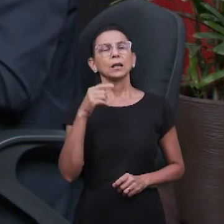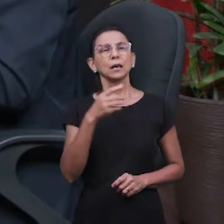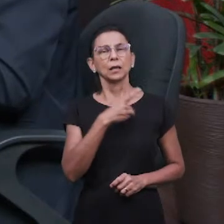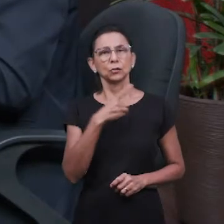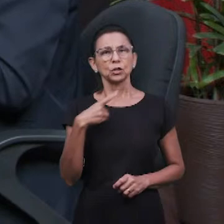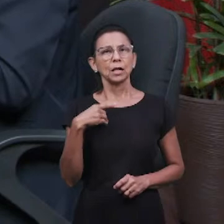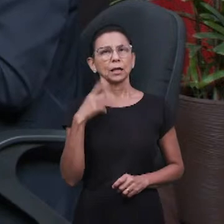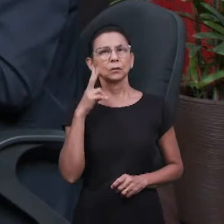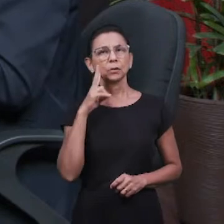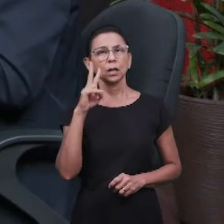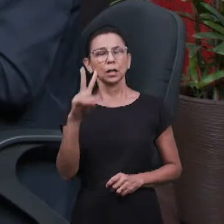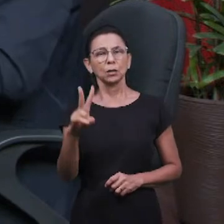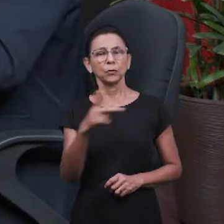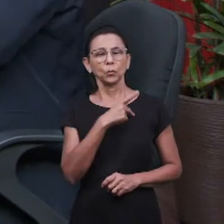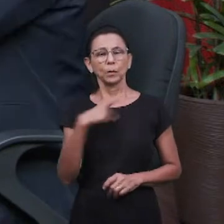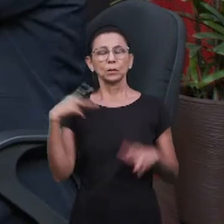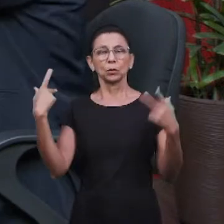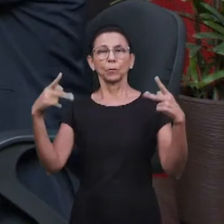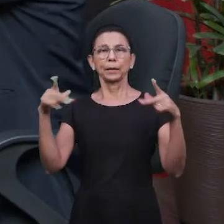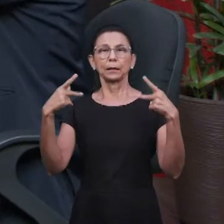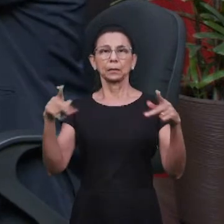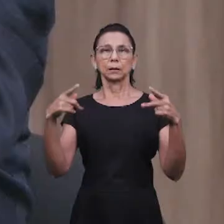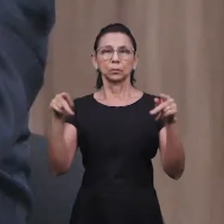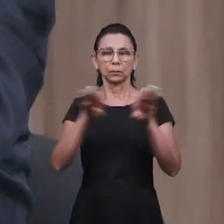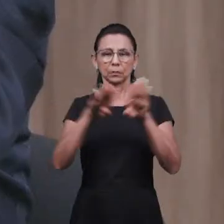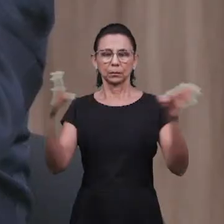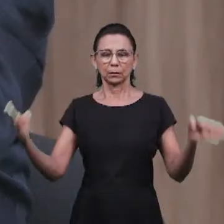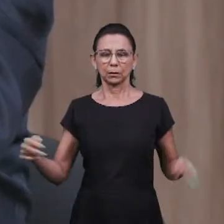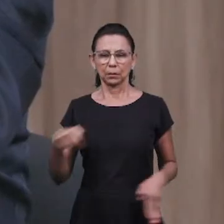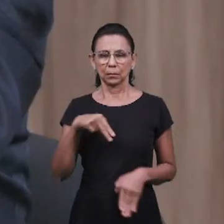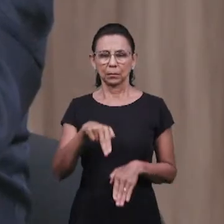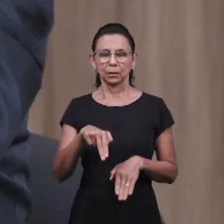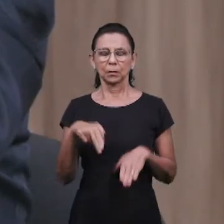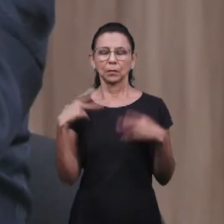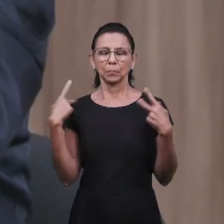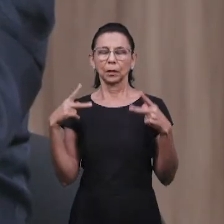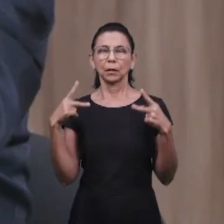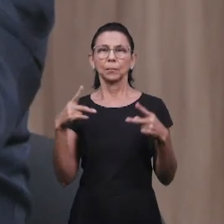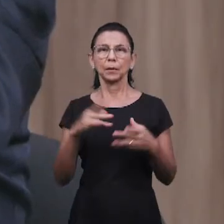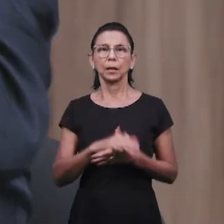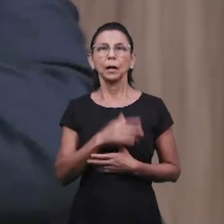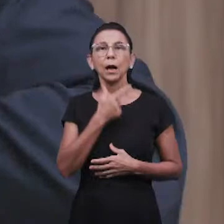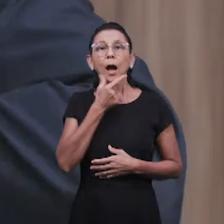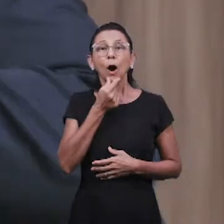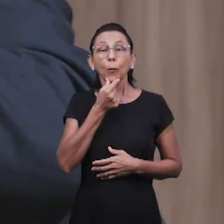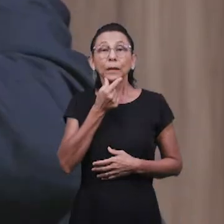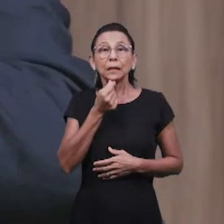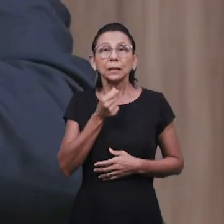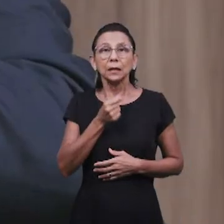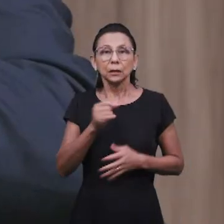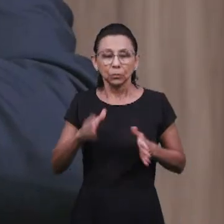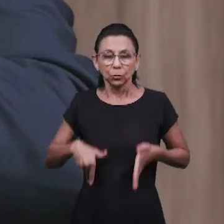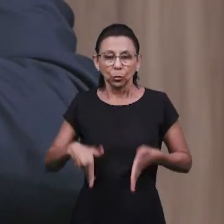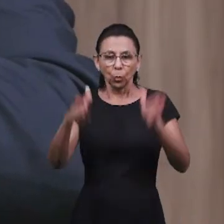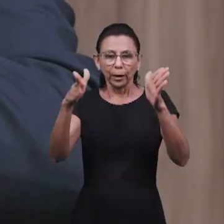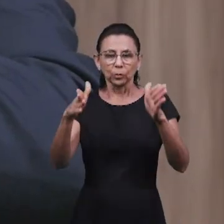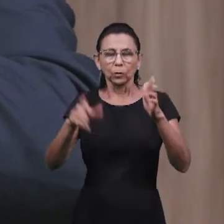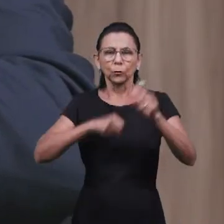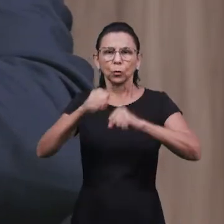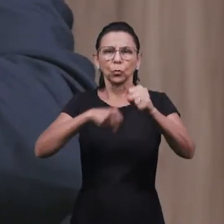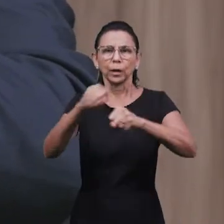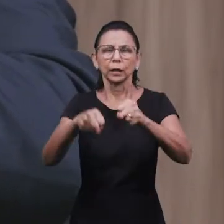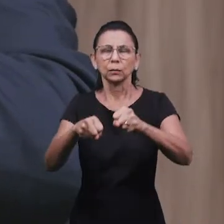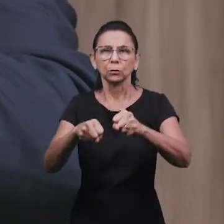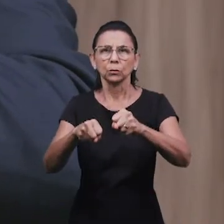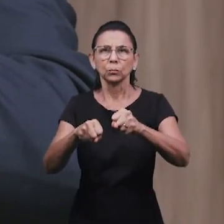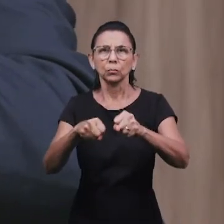igreja, então, o menino entrou, ficou em pé no meio do corredor da igreja, correu para lá e para cá. Correu, o pastor ficou olhando com a cara